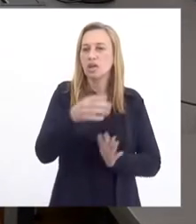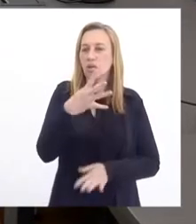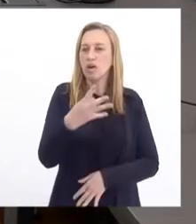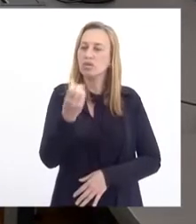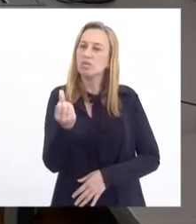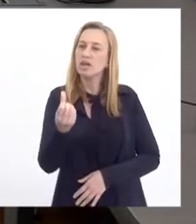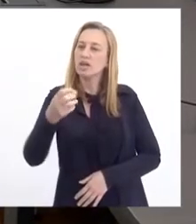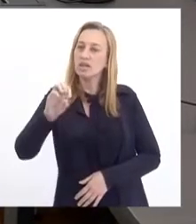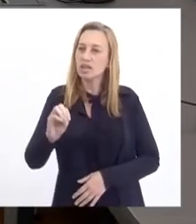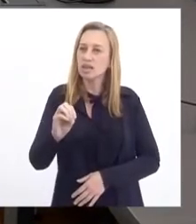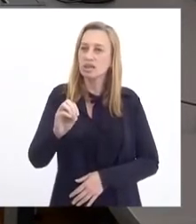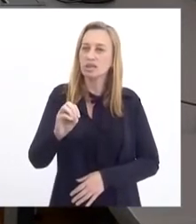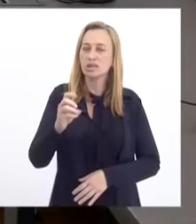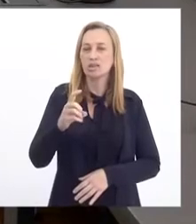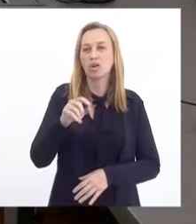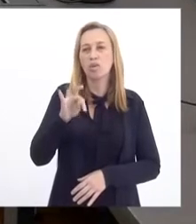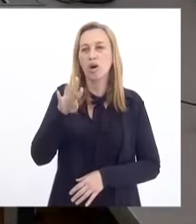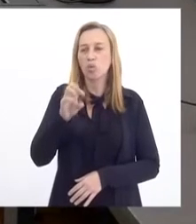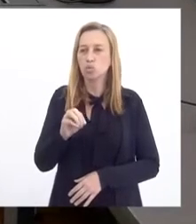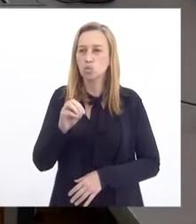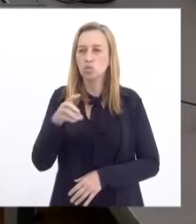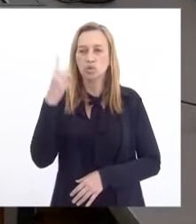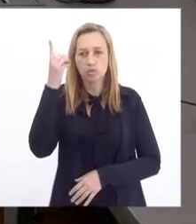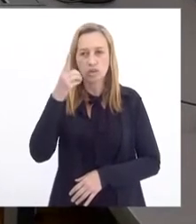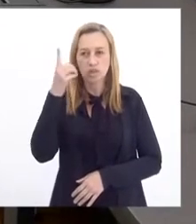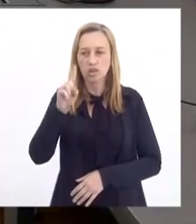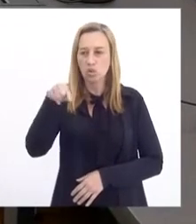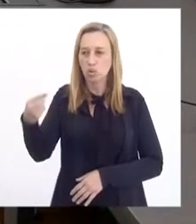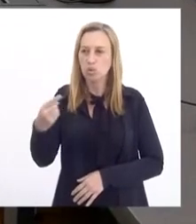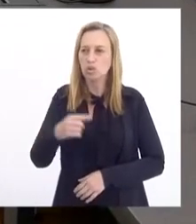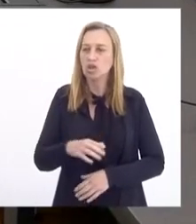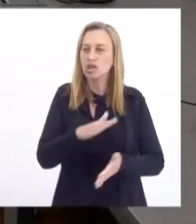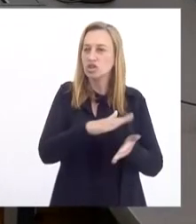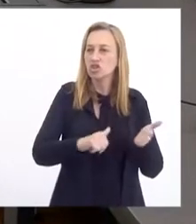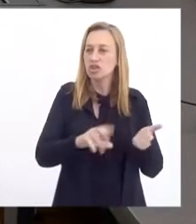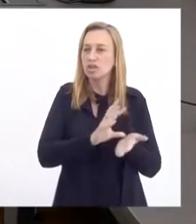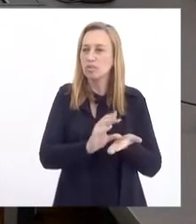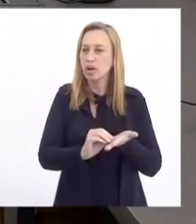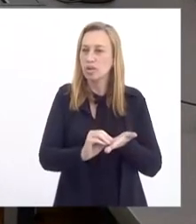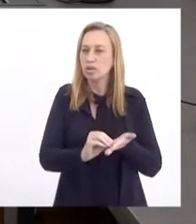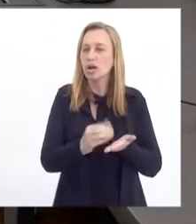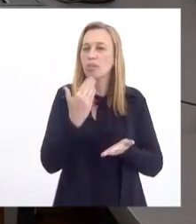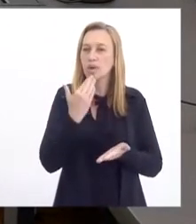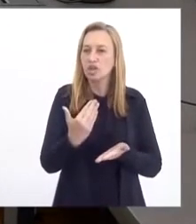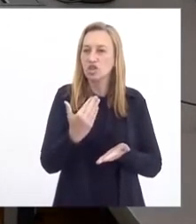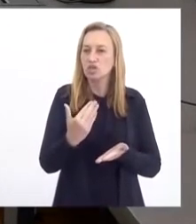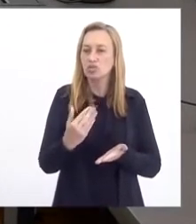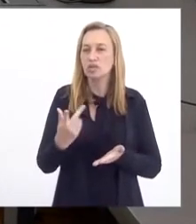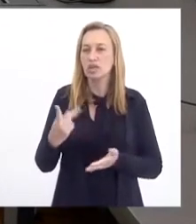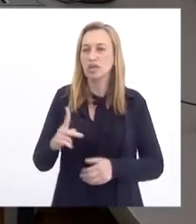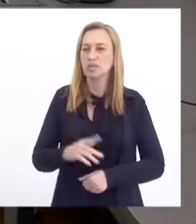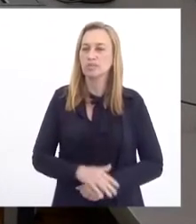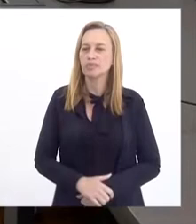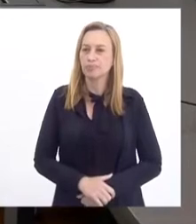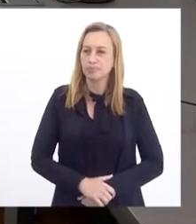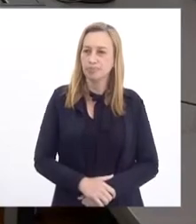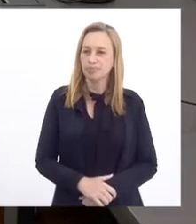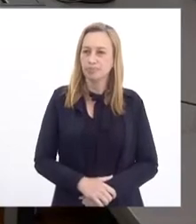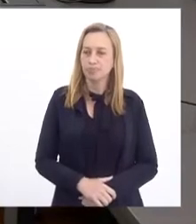dos deputados Dr. Deodalto e outros. Eu quero retirar de pauta, a pedido do autor.